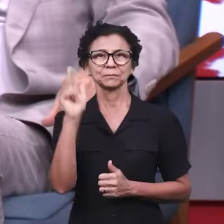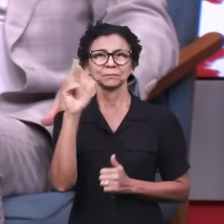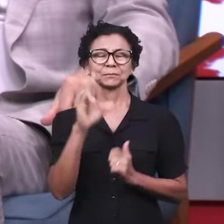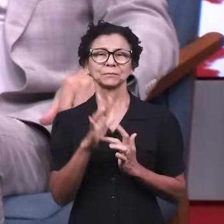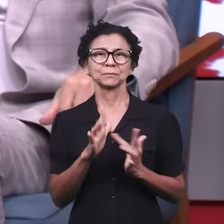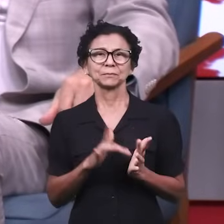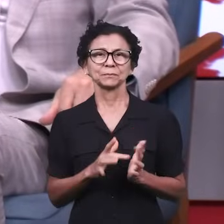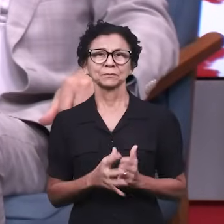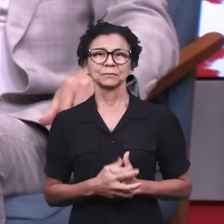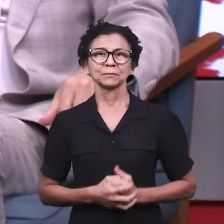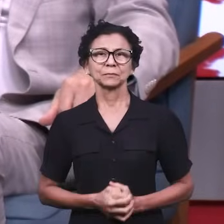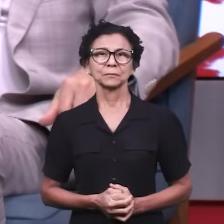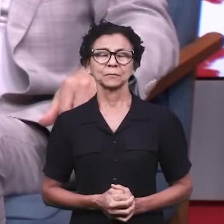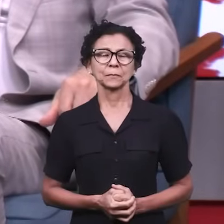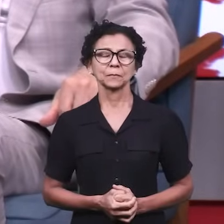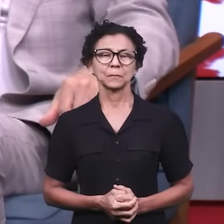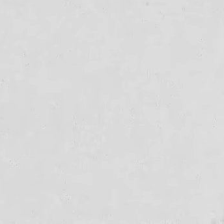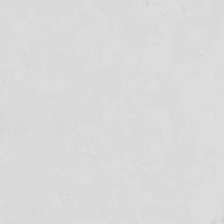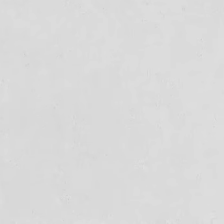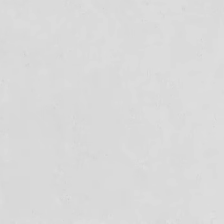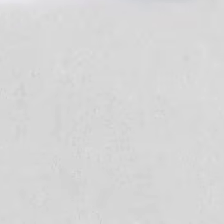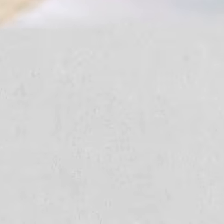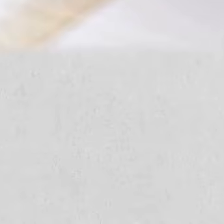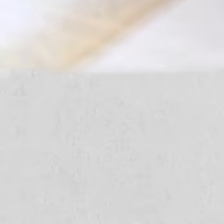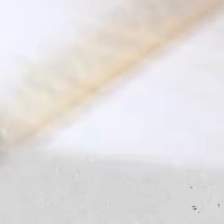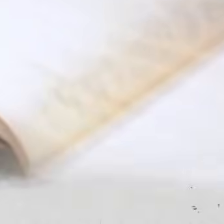Amém? A paz do Senhor a todos.